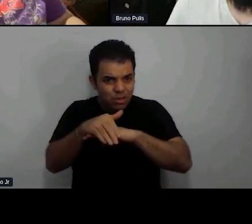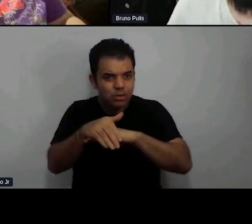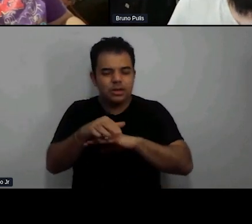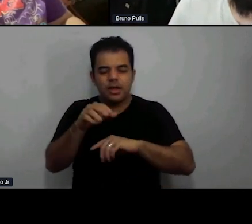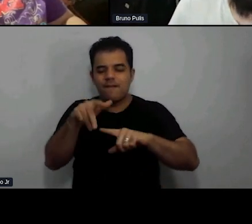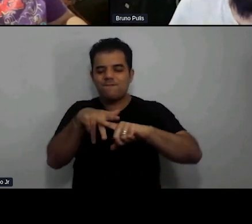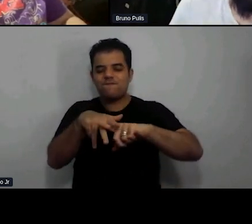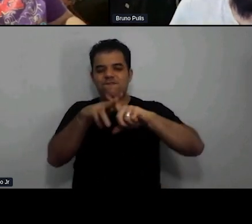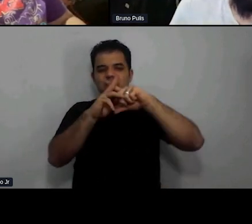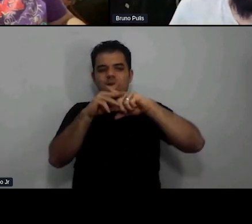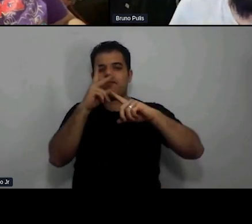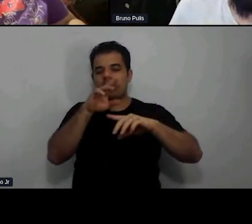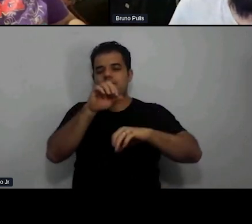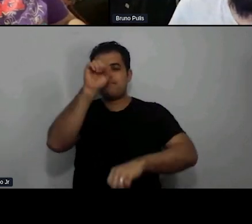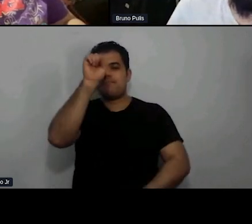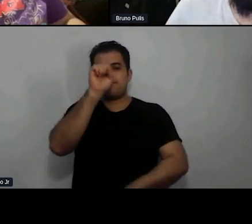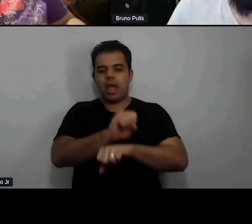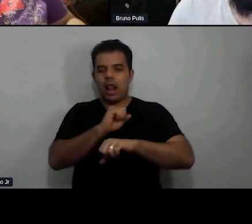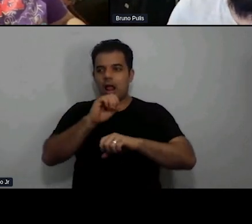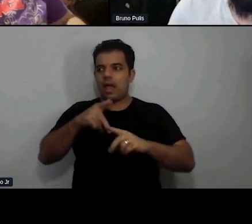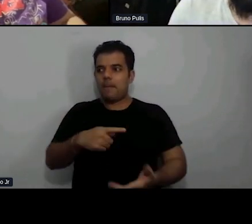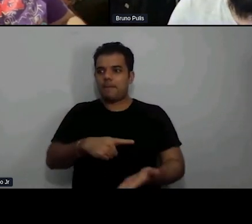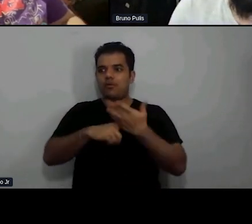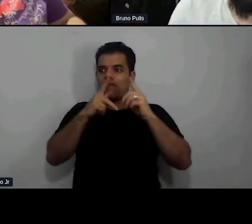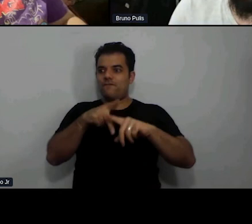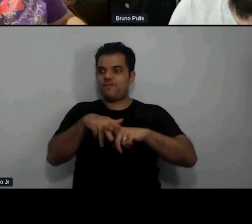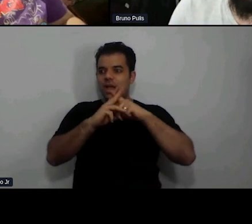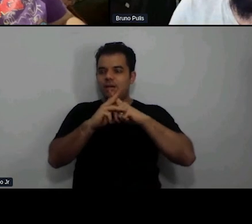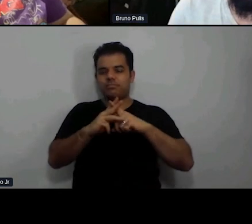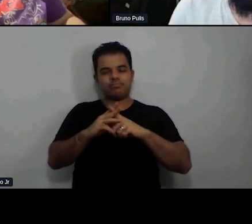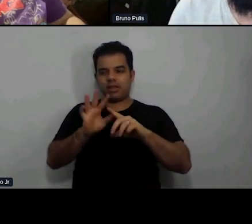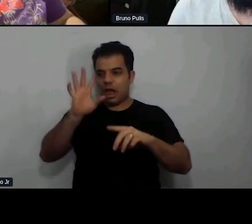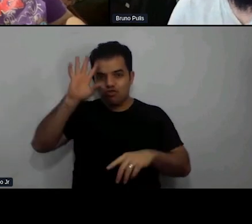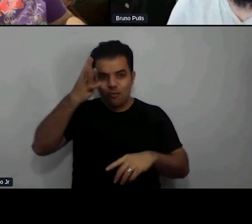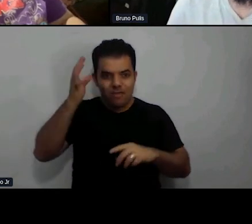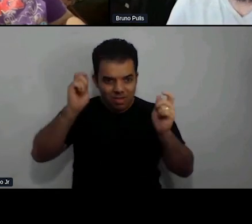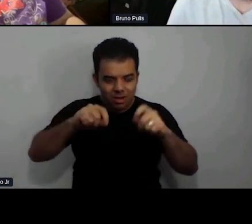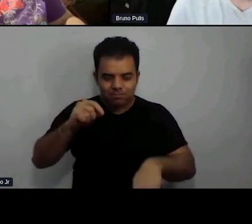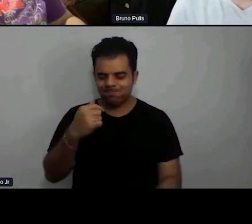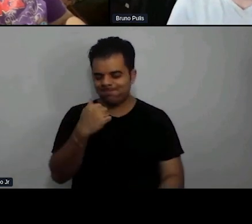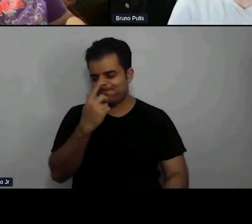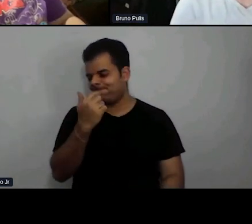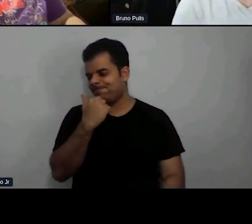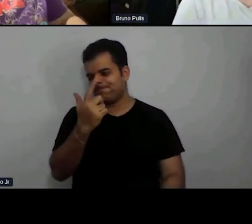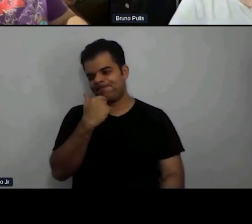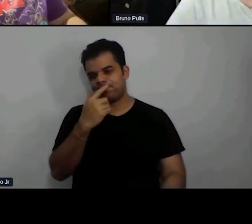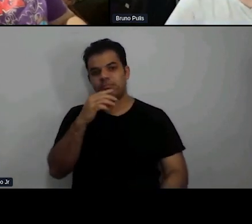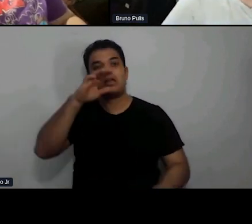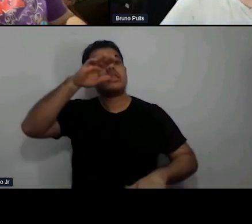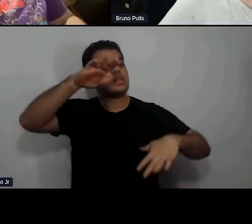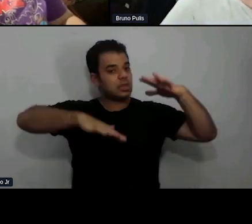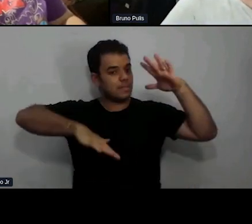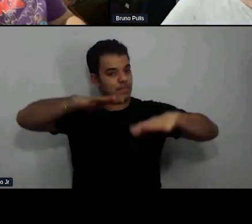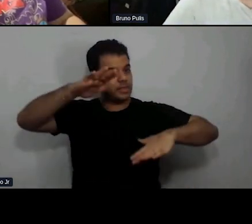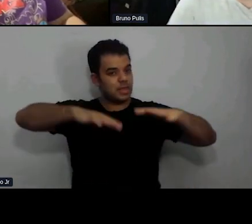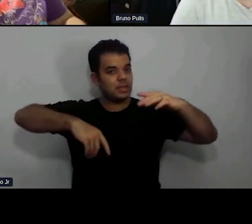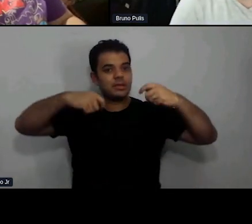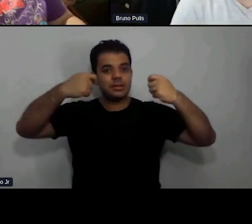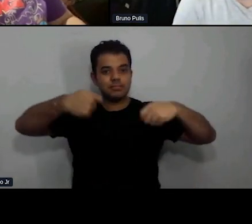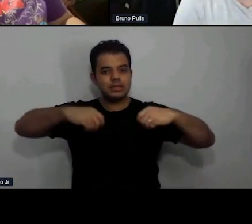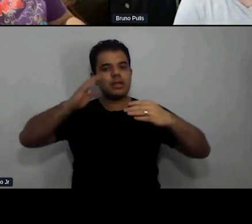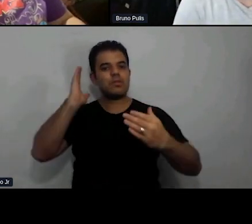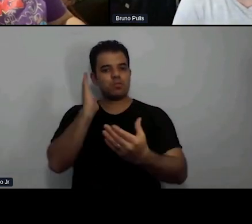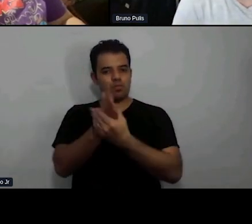ferramenta não vai resolver. E dependendo do que for, se eu precisar te processar,